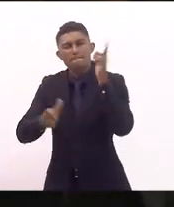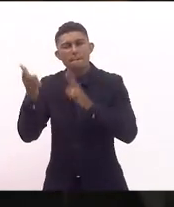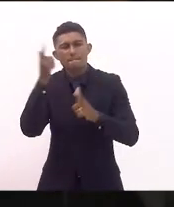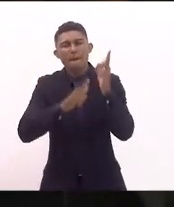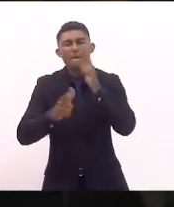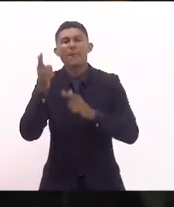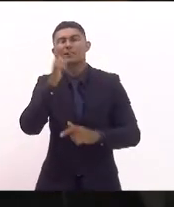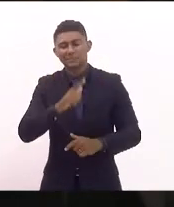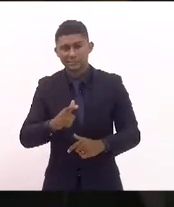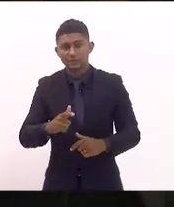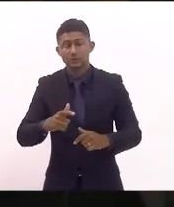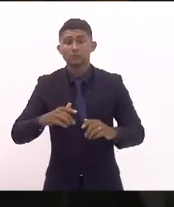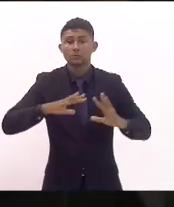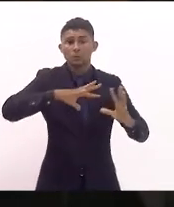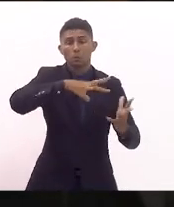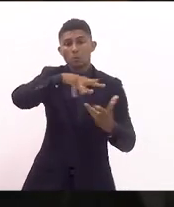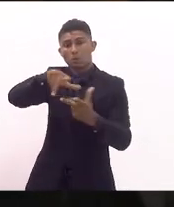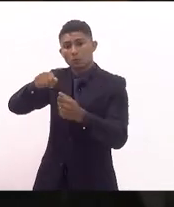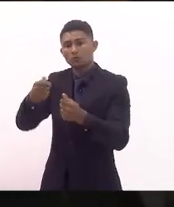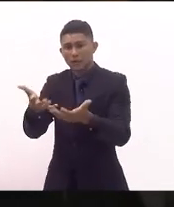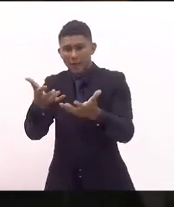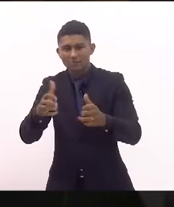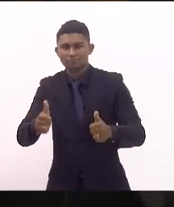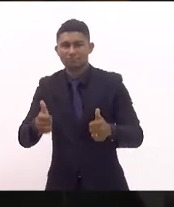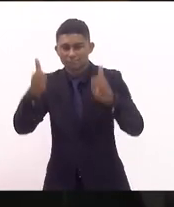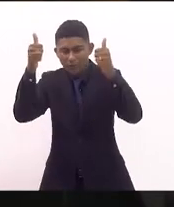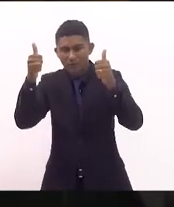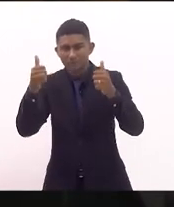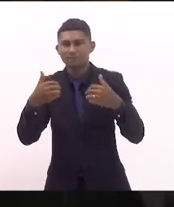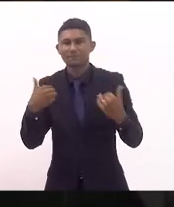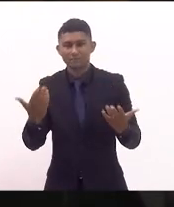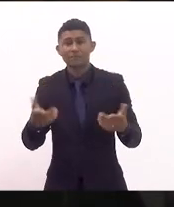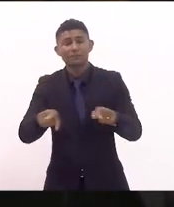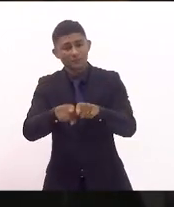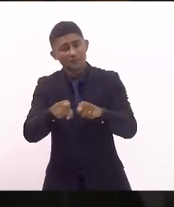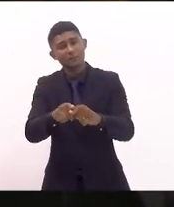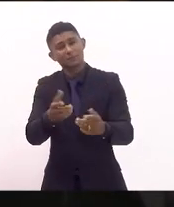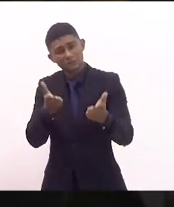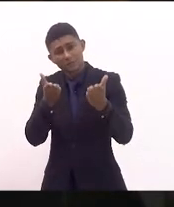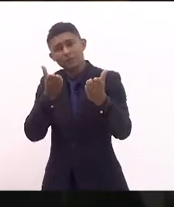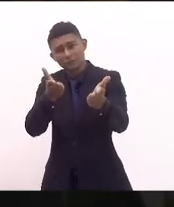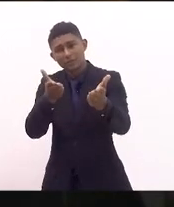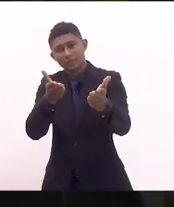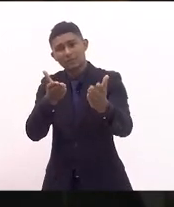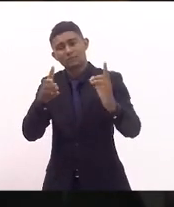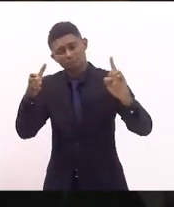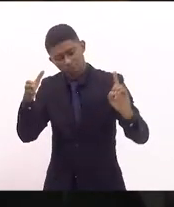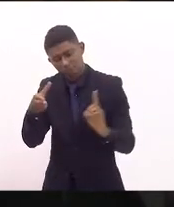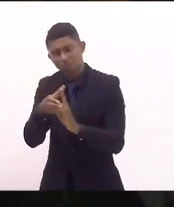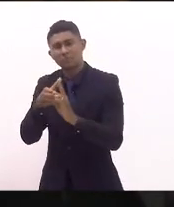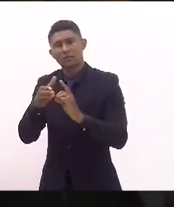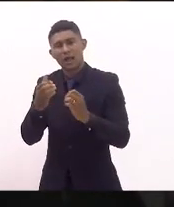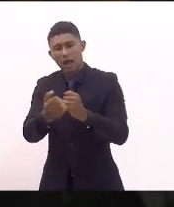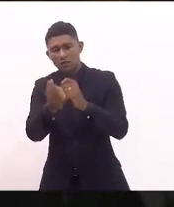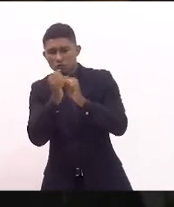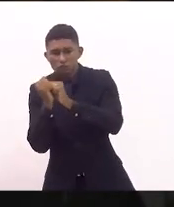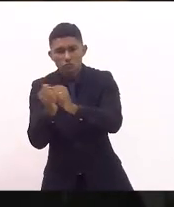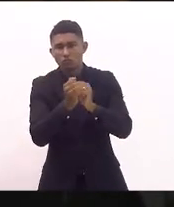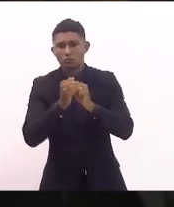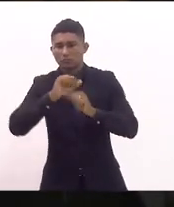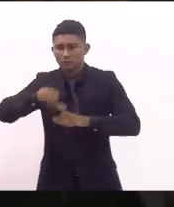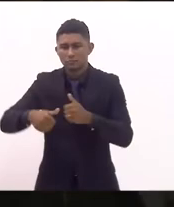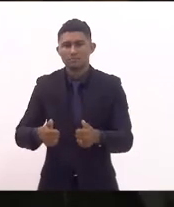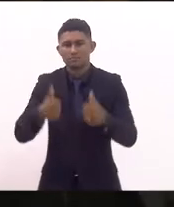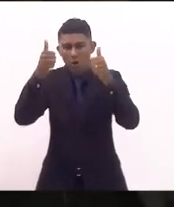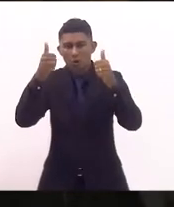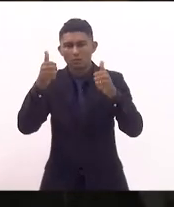para o mundo que eu desejo construir. Seja você também parte dessa mudança. Que o